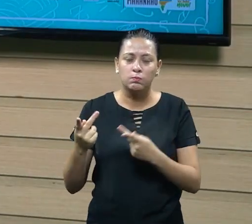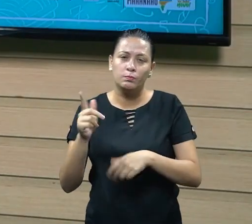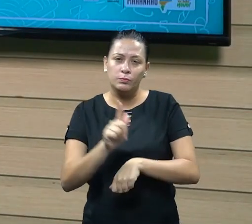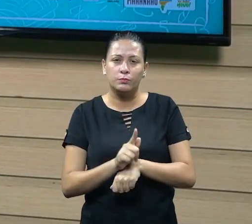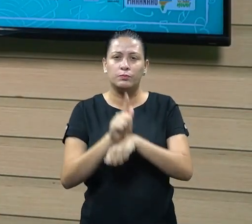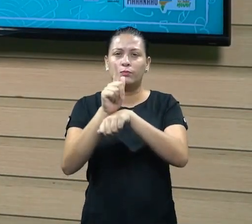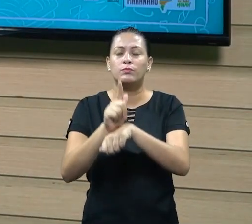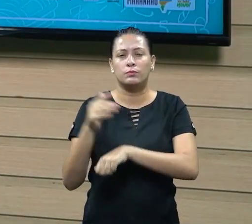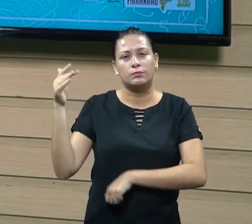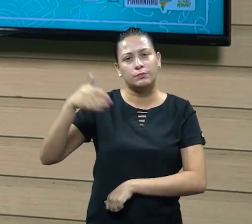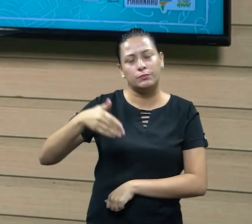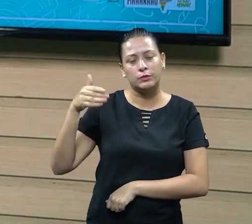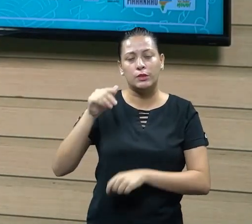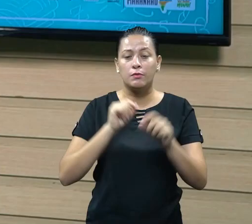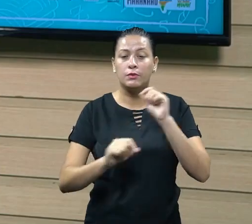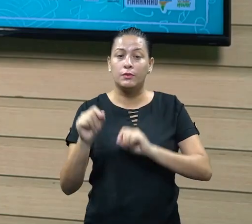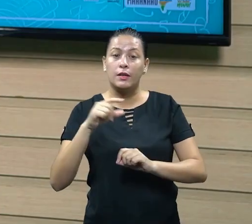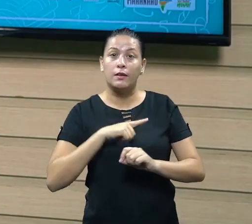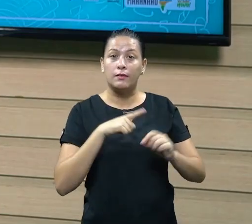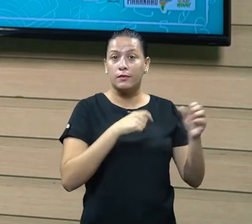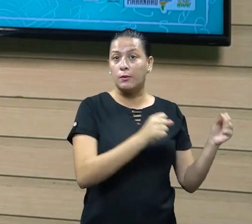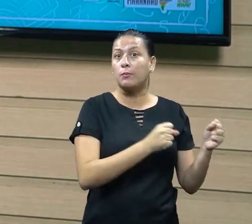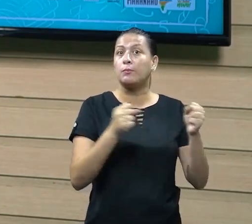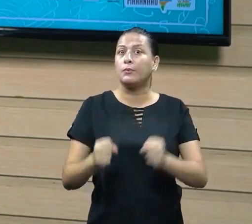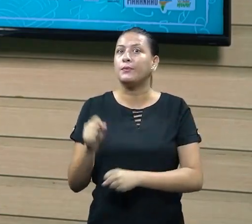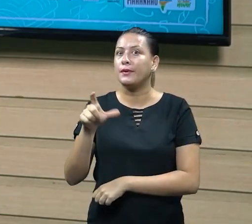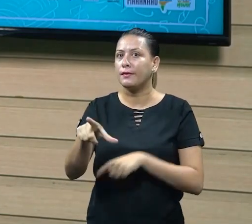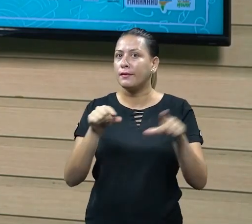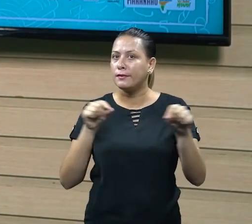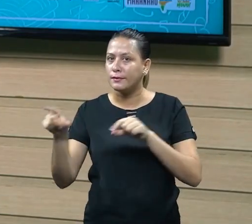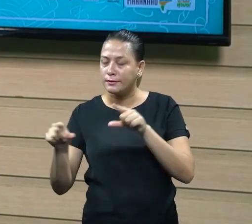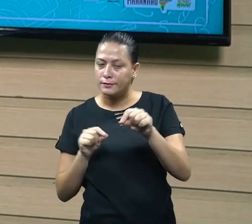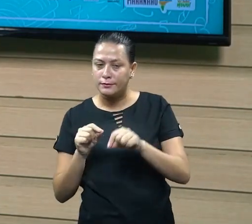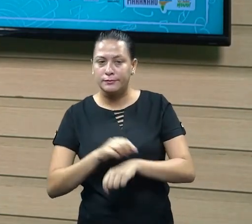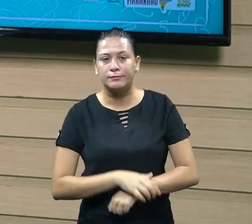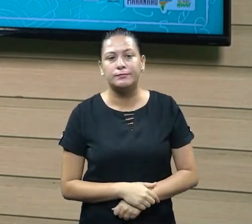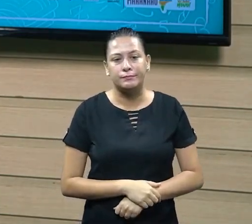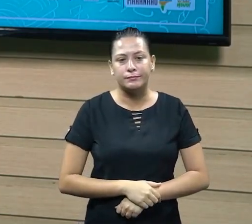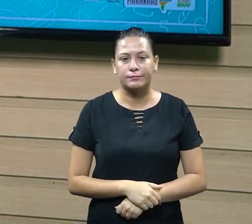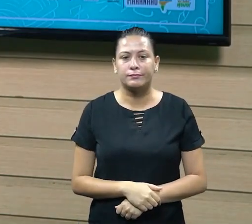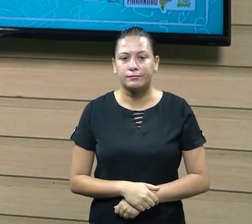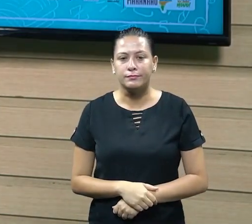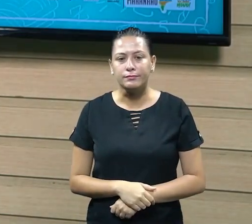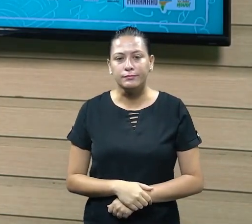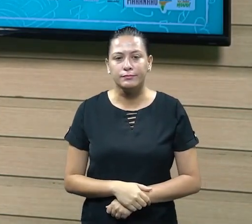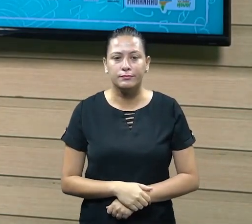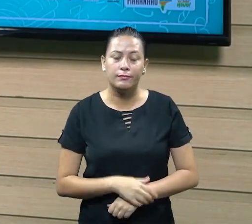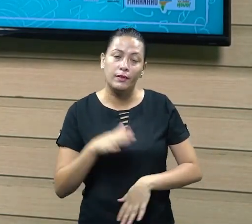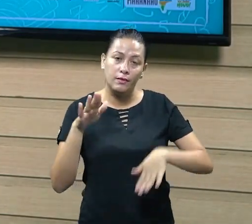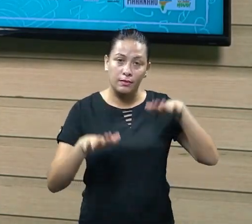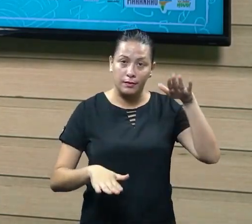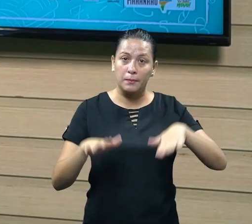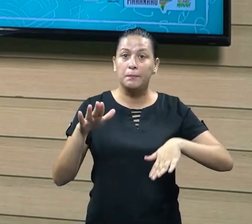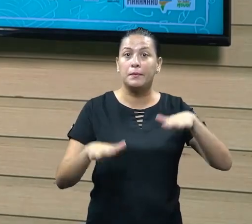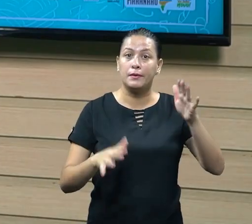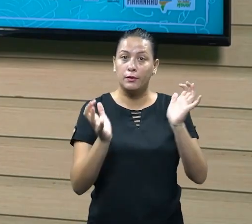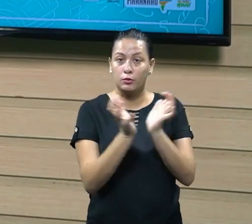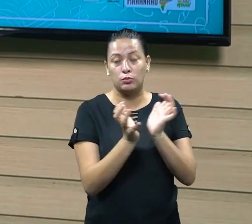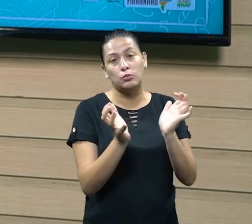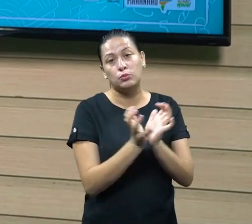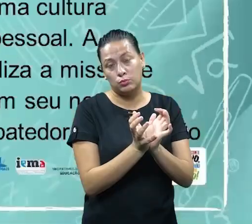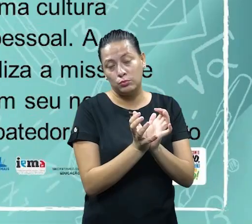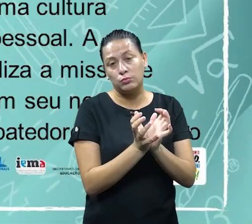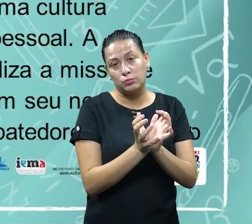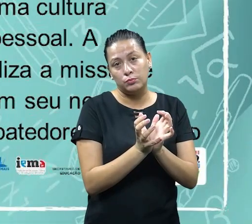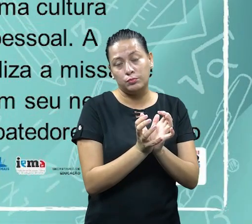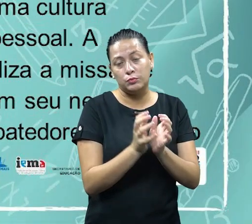todo mundo tem um certo poder na tomada de decisões, independente do nível hierárquico, operacional, tático ou estratégico, é importante.